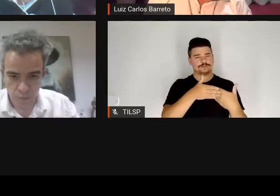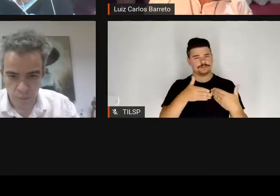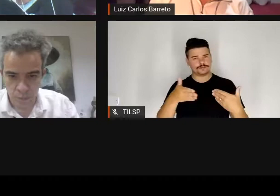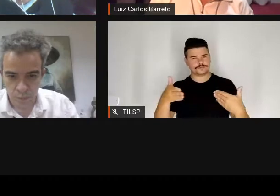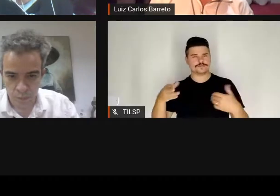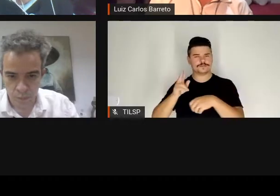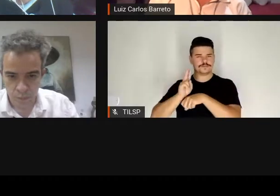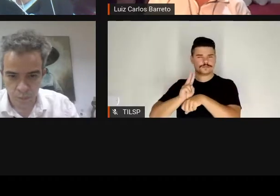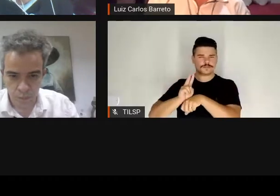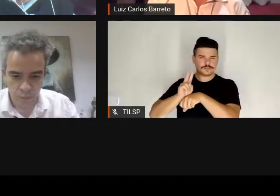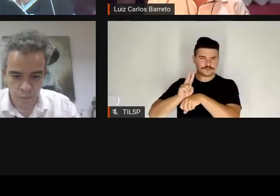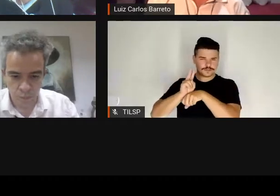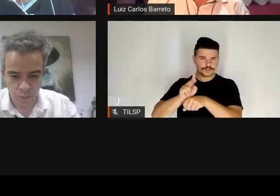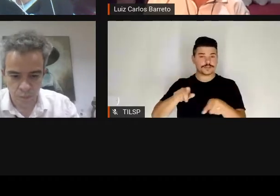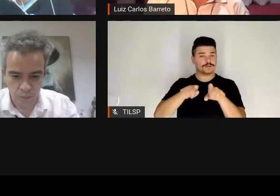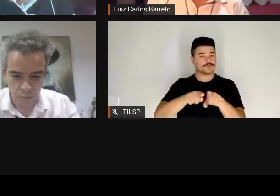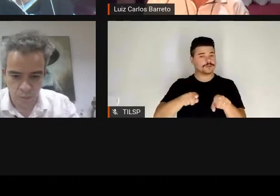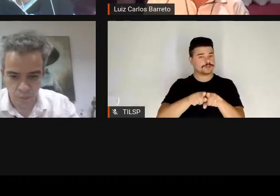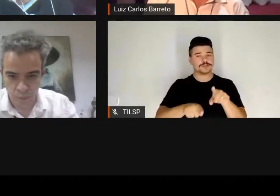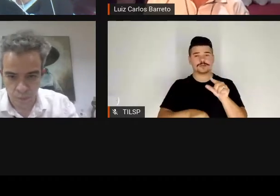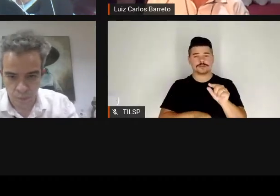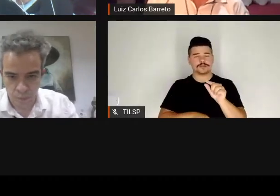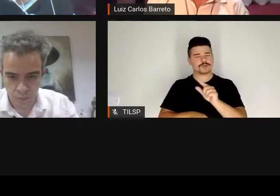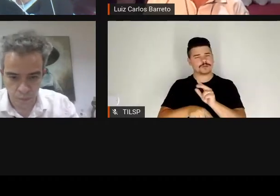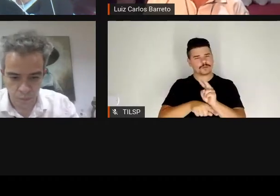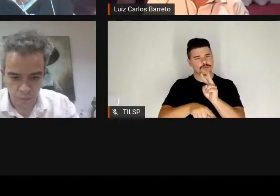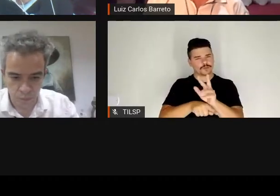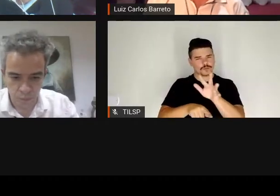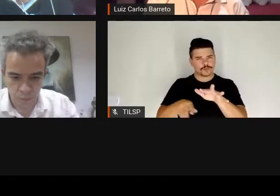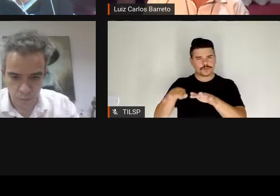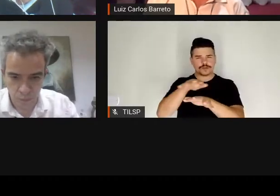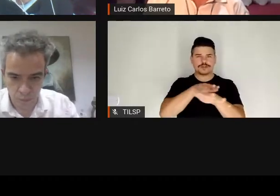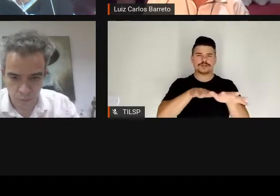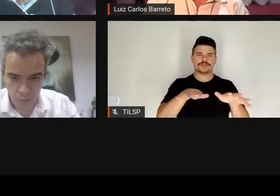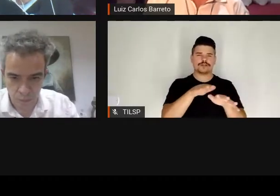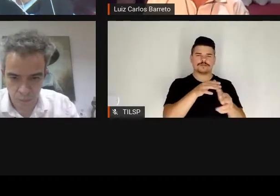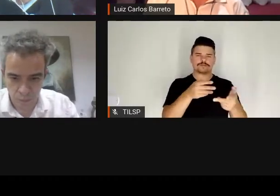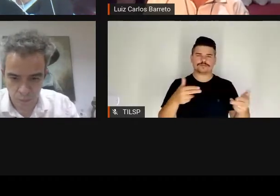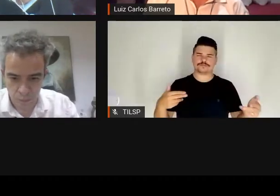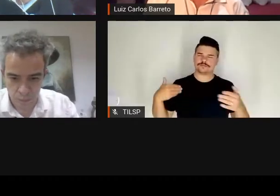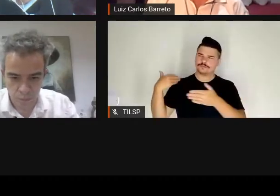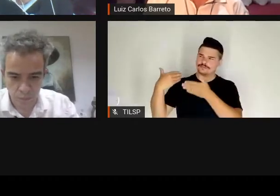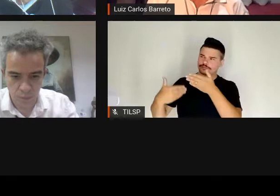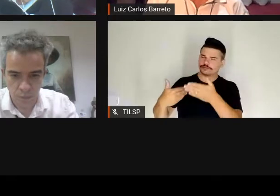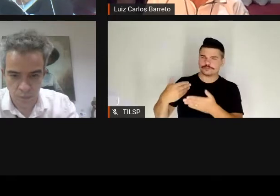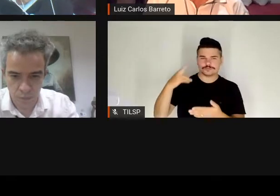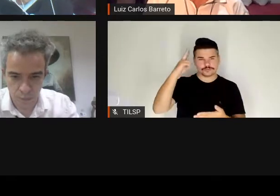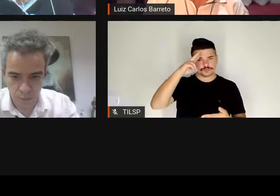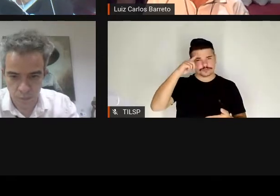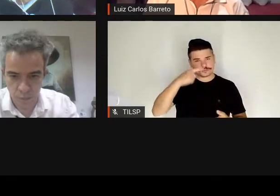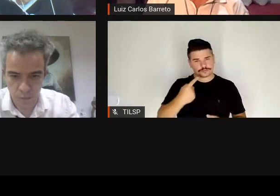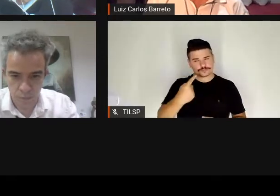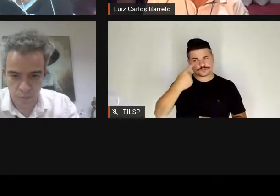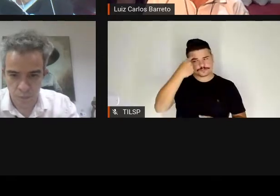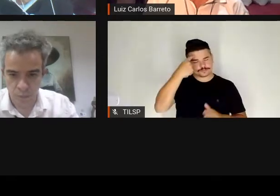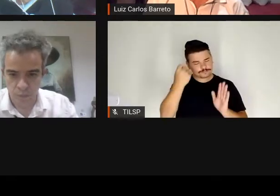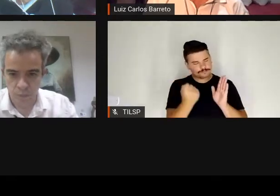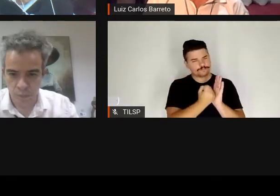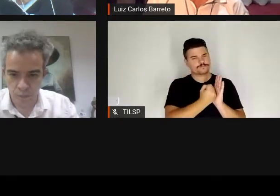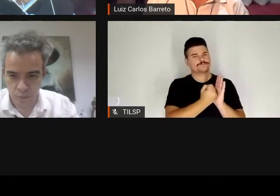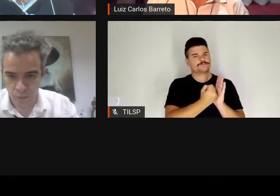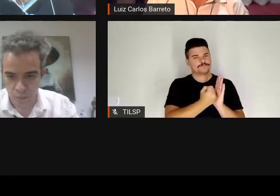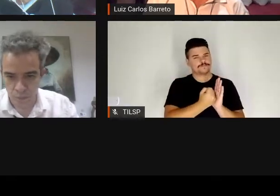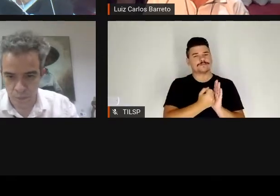obviamente, de cuidado, né, quer dizer, um pouco desse legado da memória, né, se deu